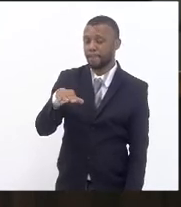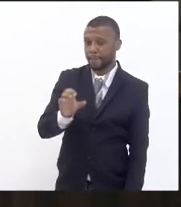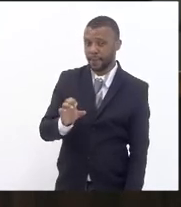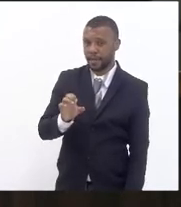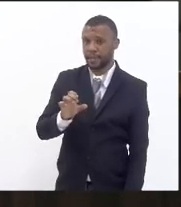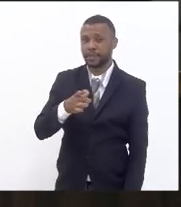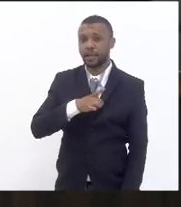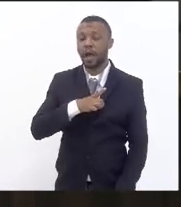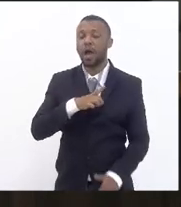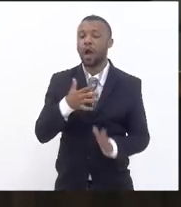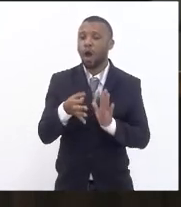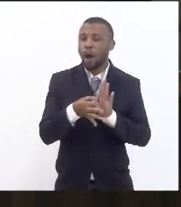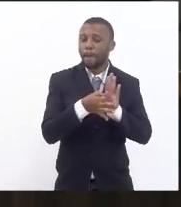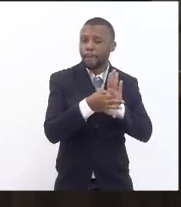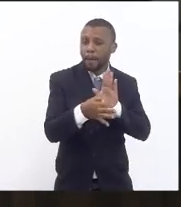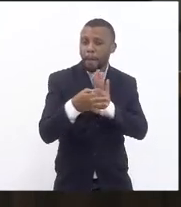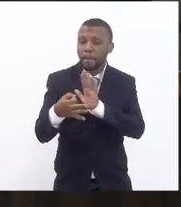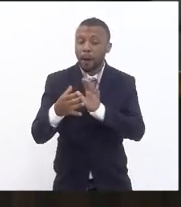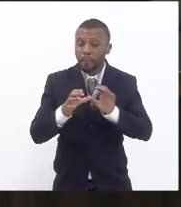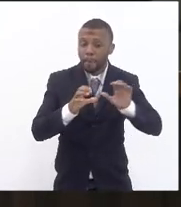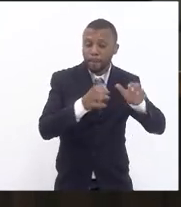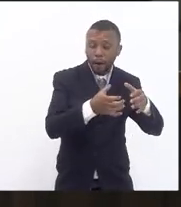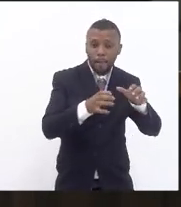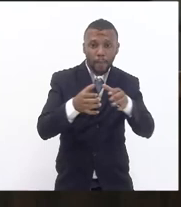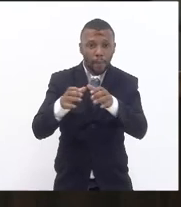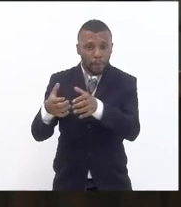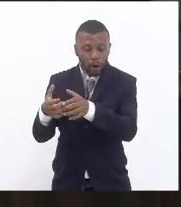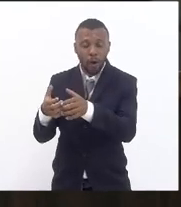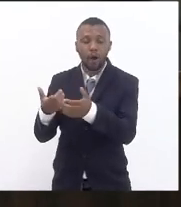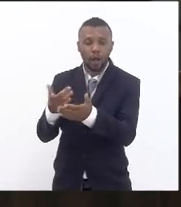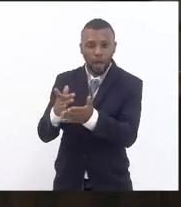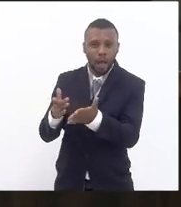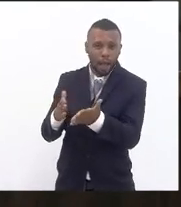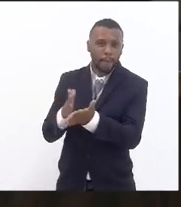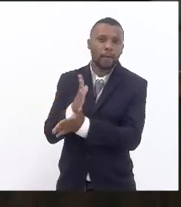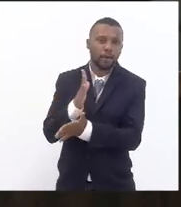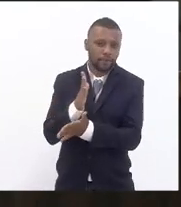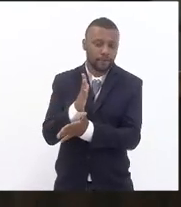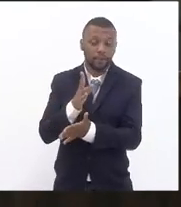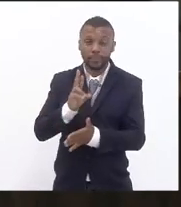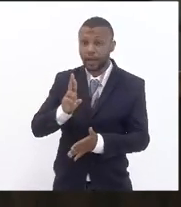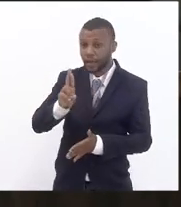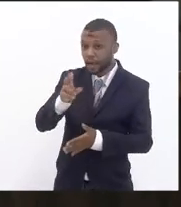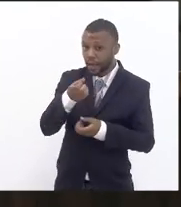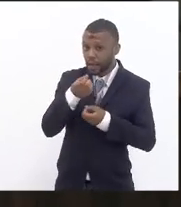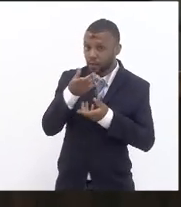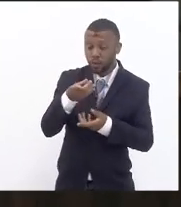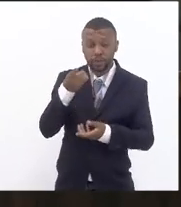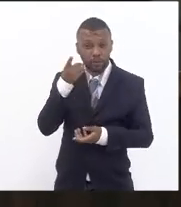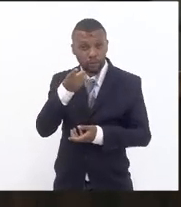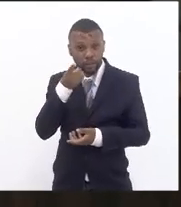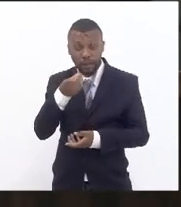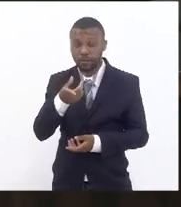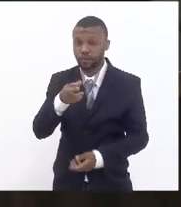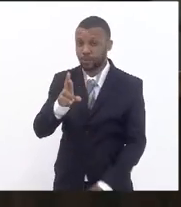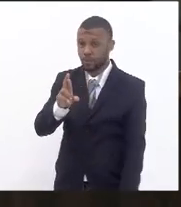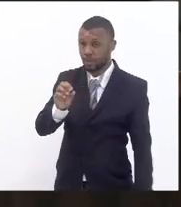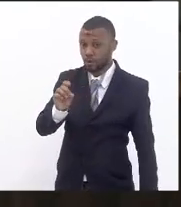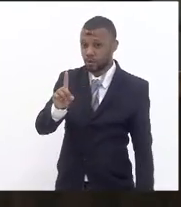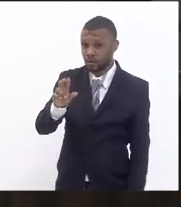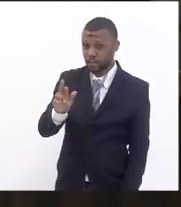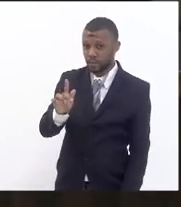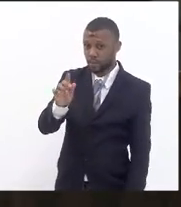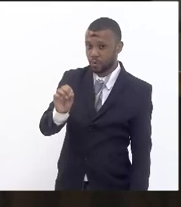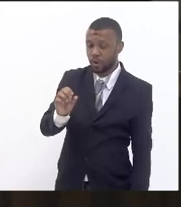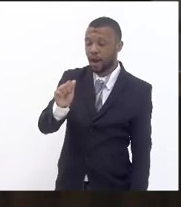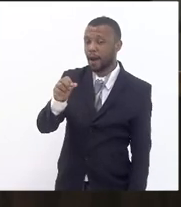Internas e Proposições Externas é favorável. Relator, deputado Rodrigo Amorim. Em votação. Senhores